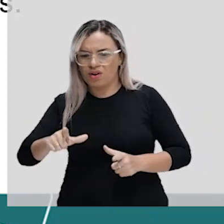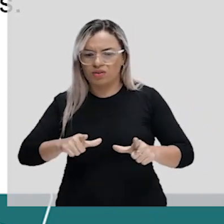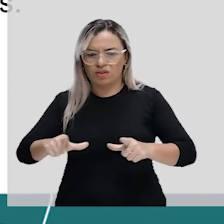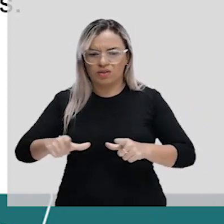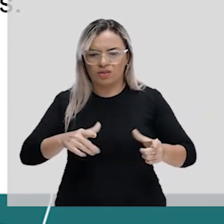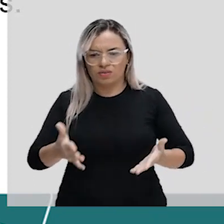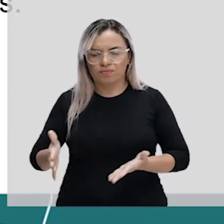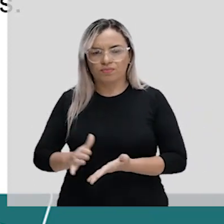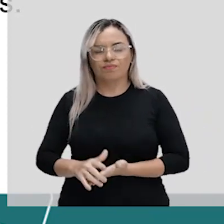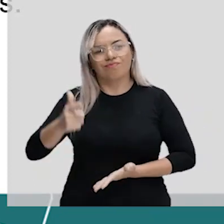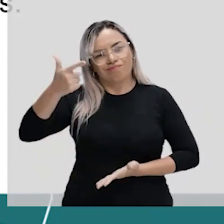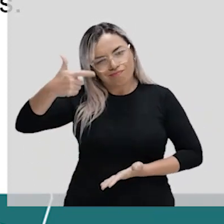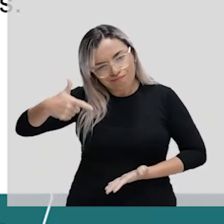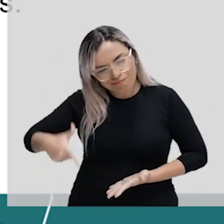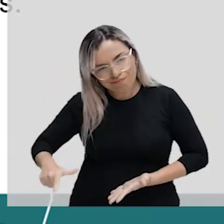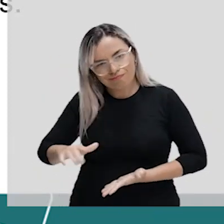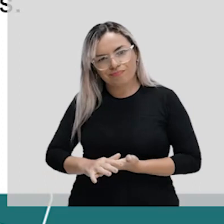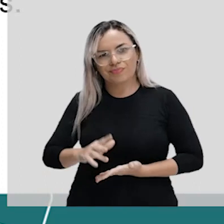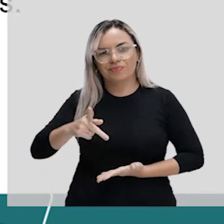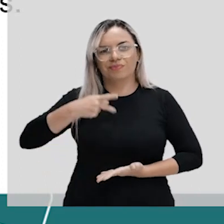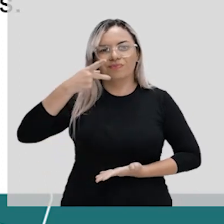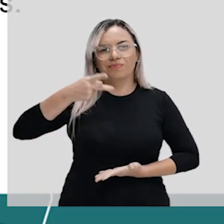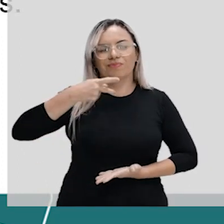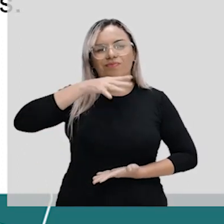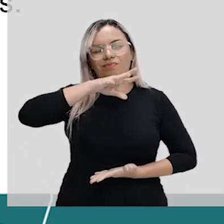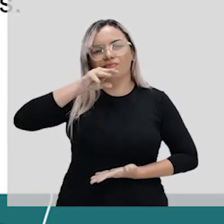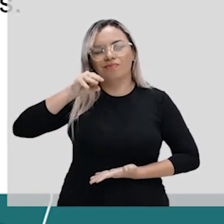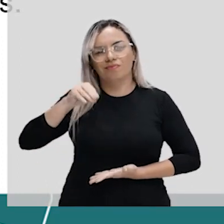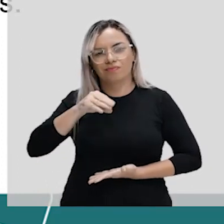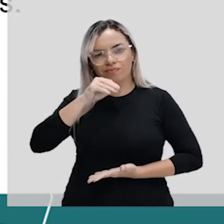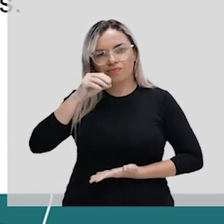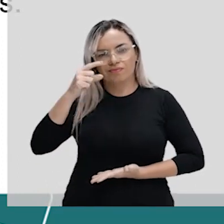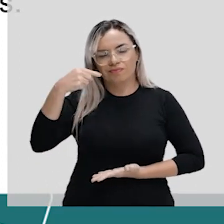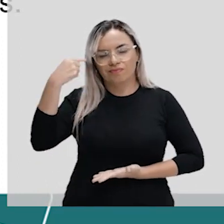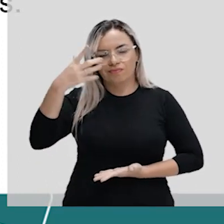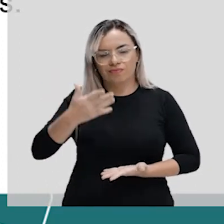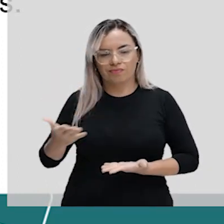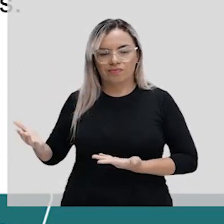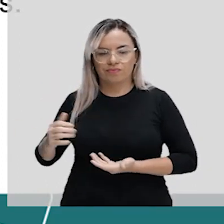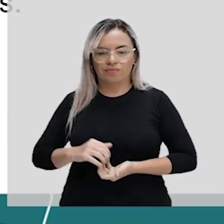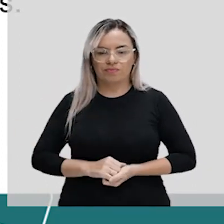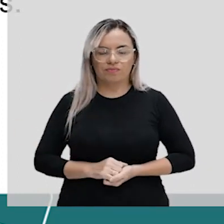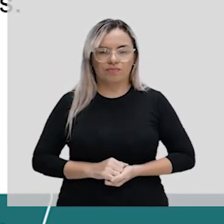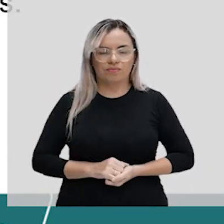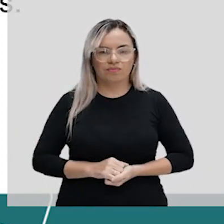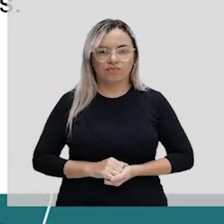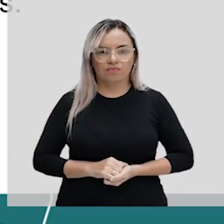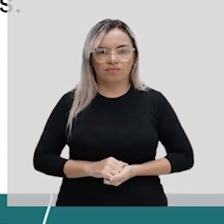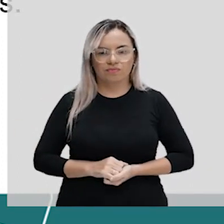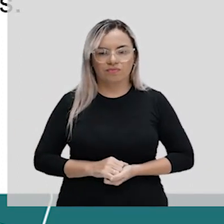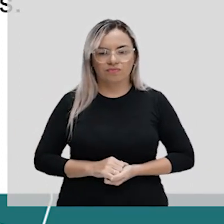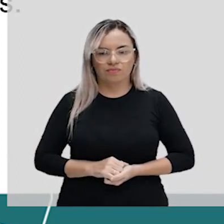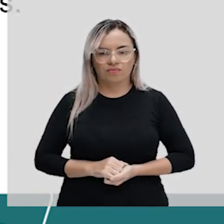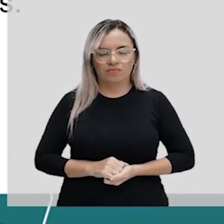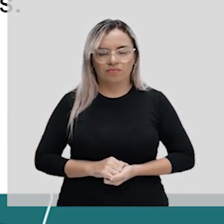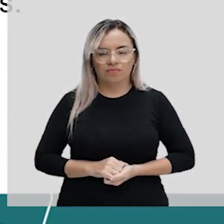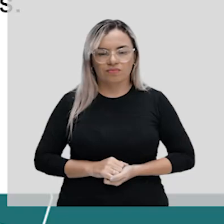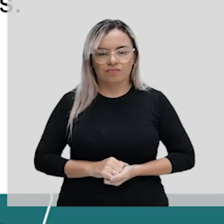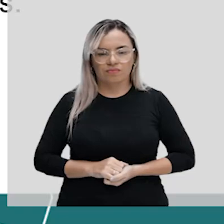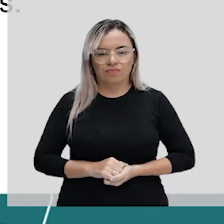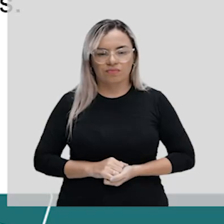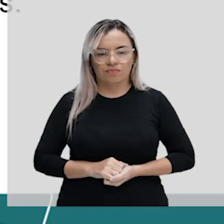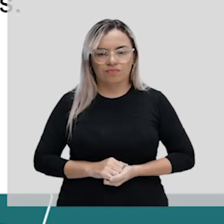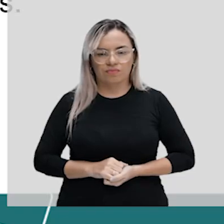espanhol. Julio está muy enfermo. Hace 2 semanas que ele não